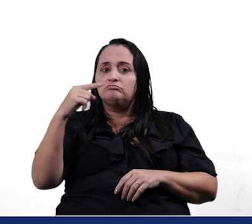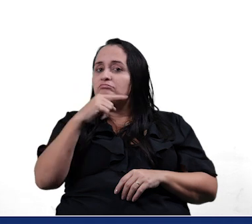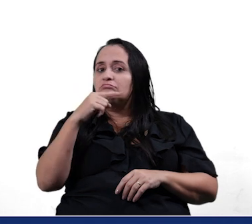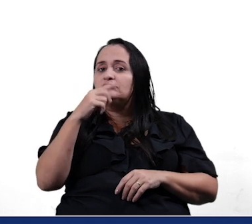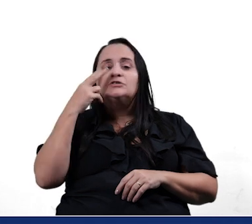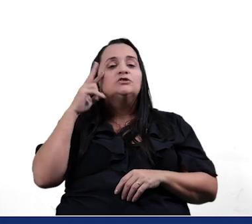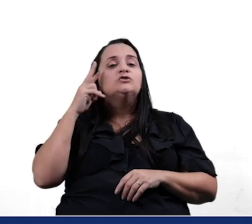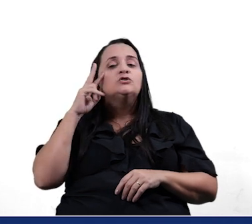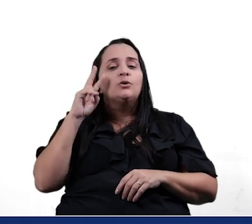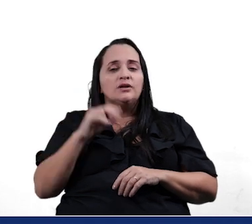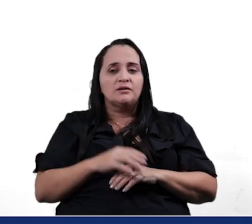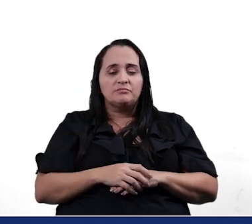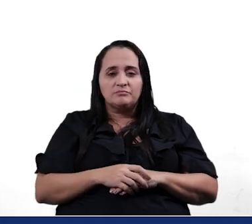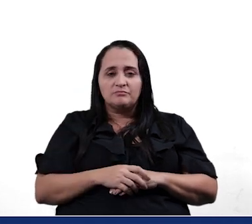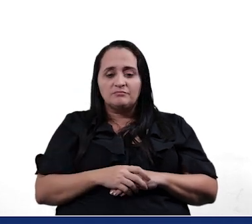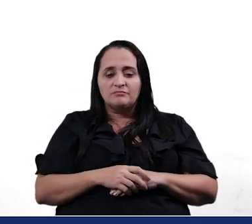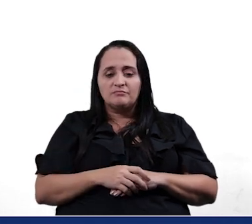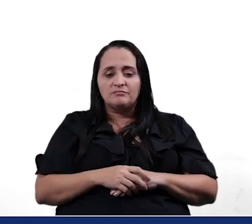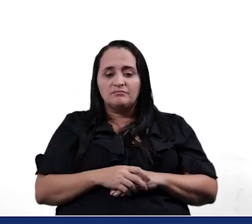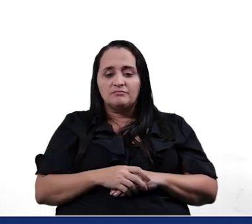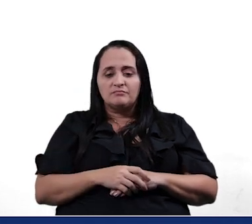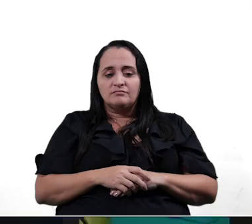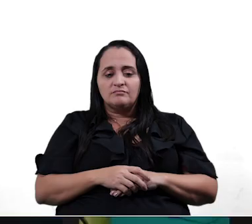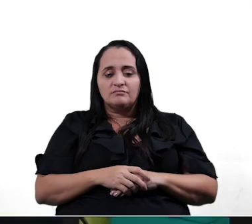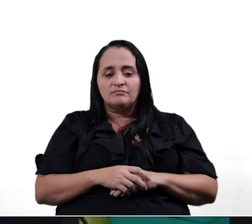de fada que eu falei? Quem é o personagem principal?